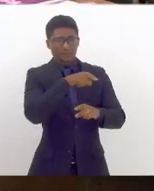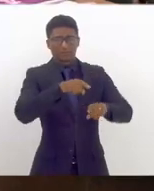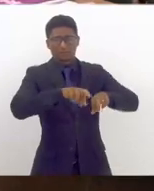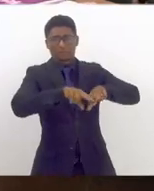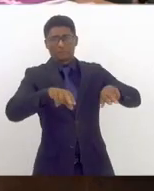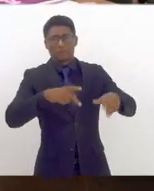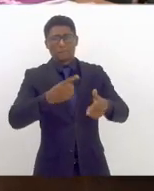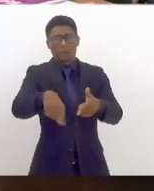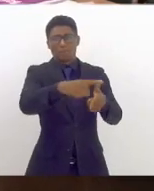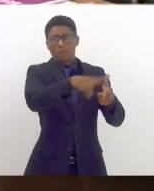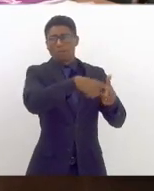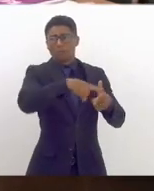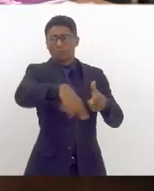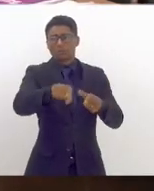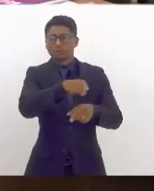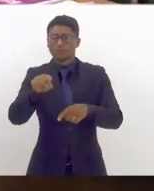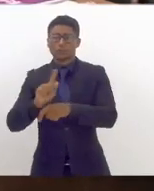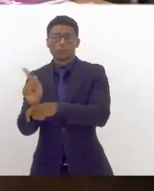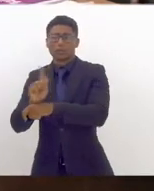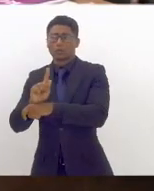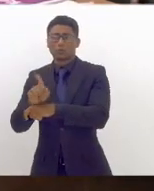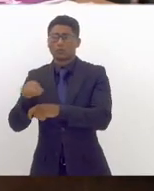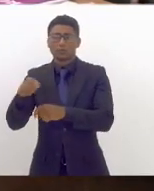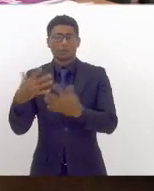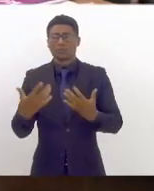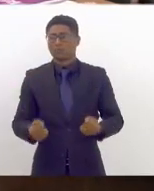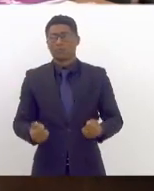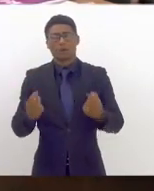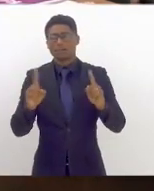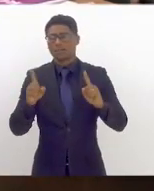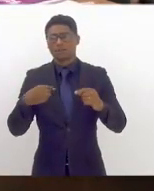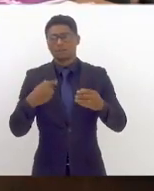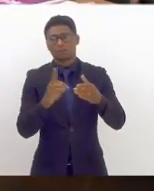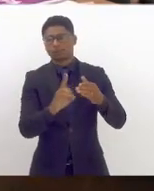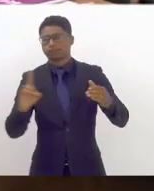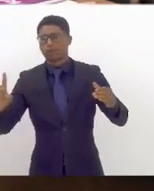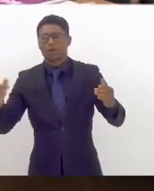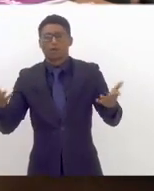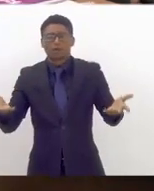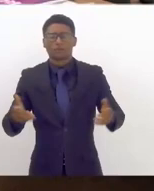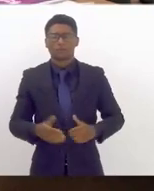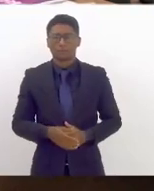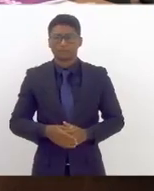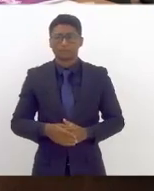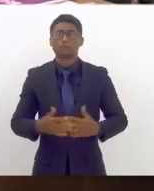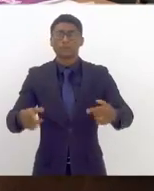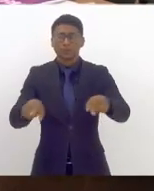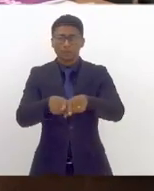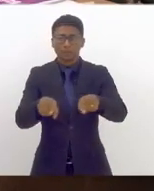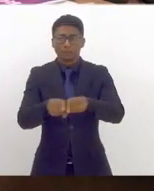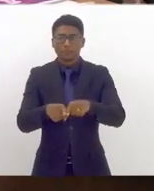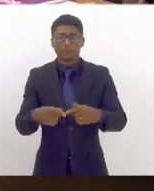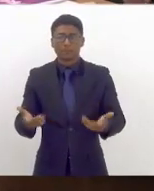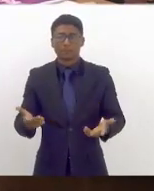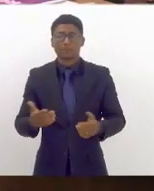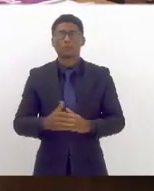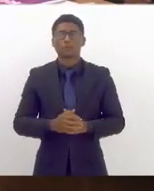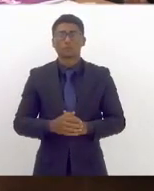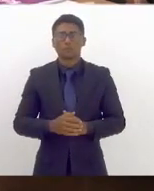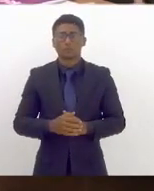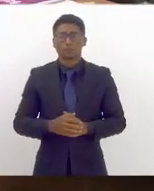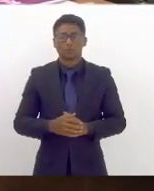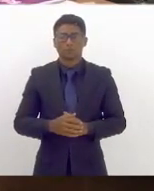e nós também é presidente estabelecemos acho que de forma razoável aqui não houve nenhum mérito